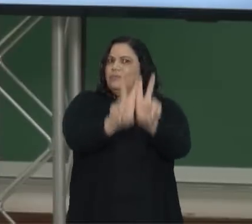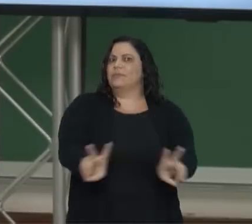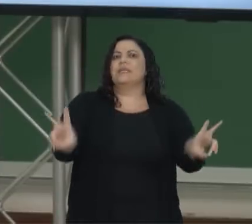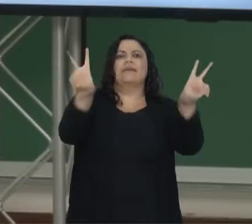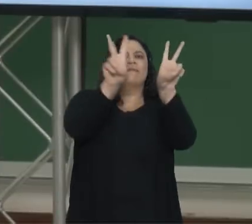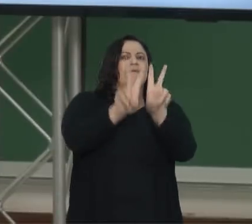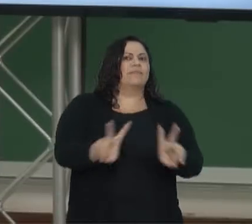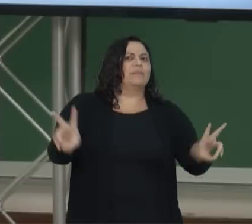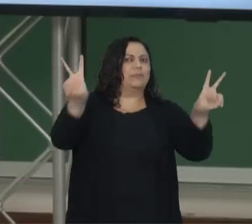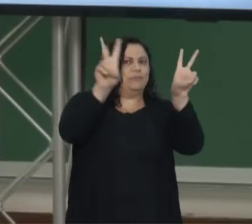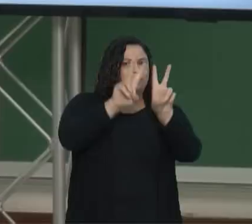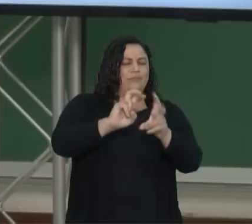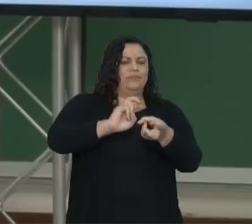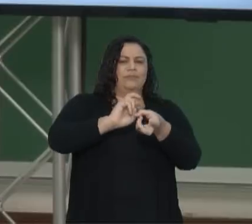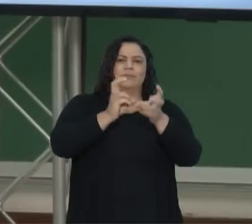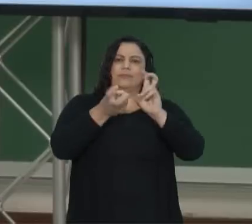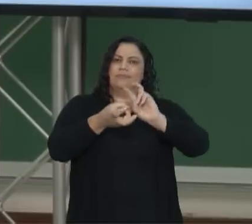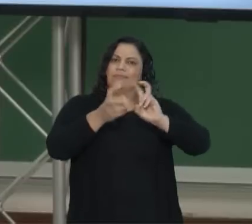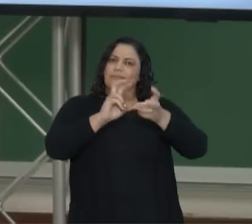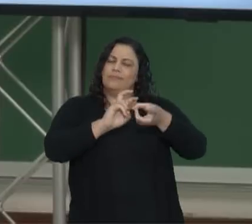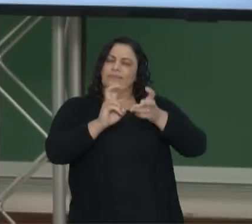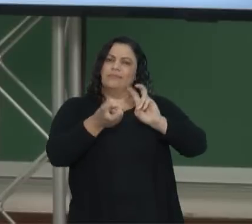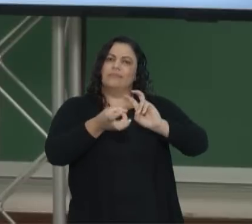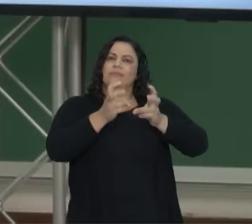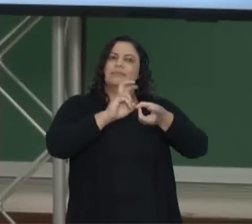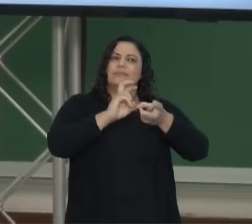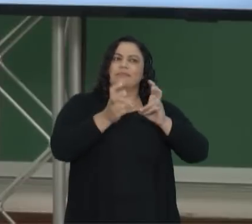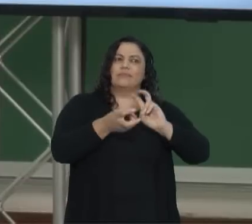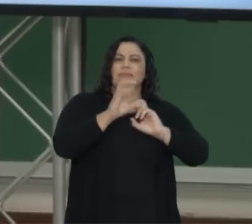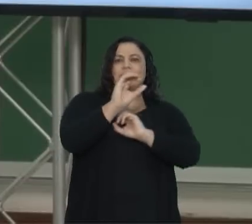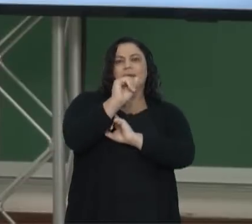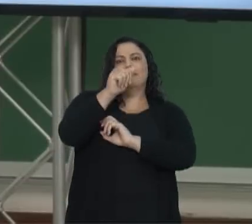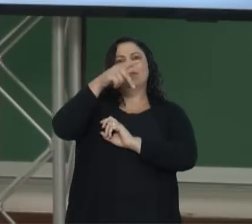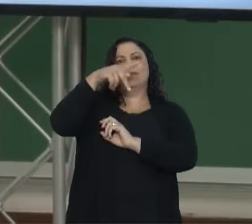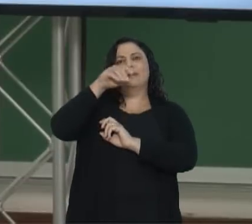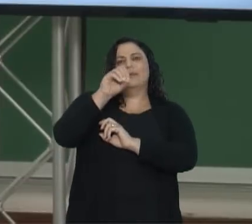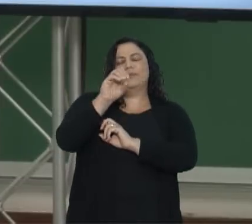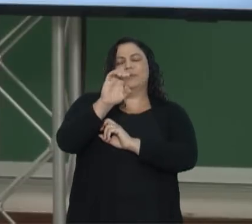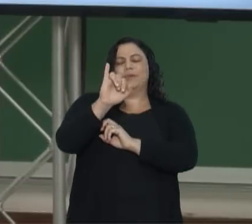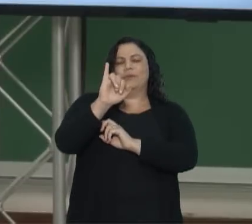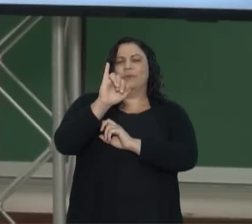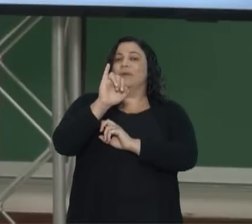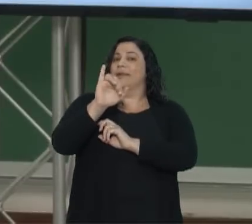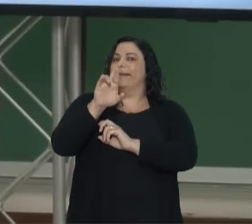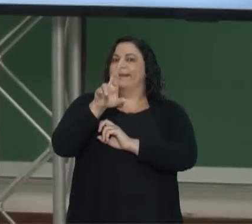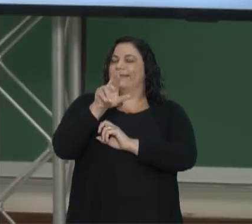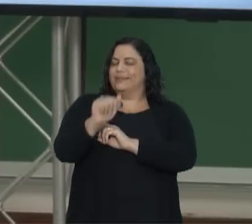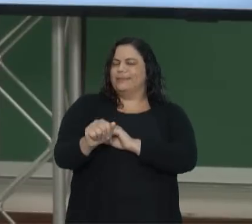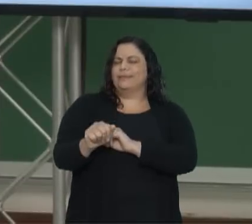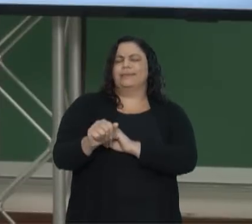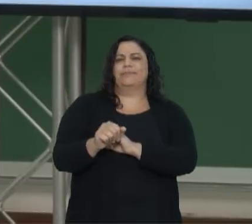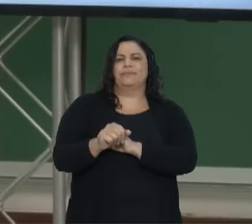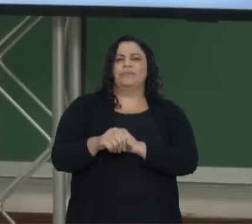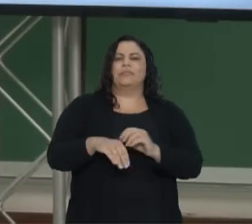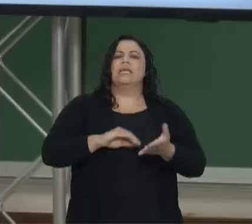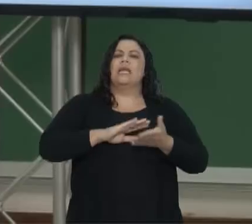valorizar a capoeira, né? E alojou ali sambistas como nas escolas de samba, então uma atividade que se expandiu